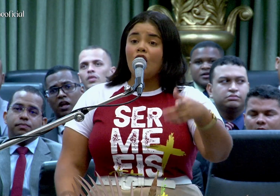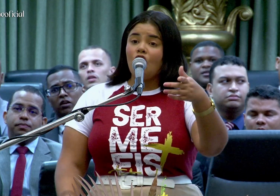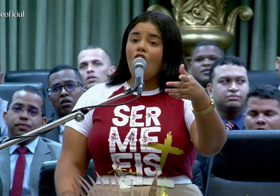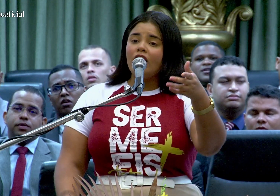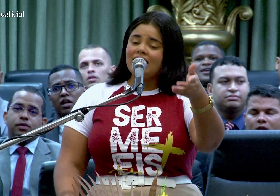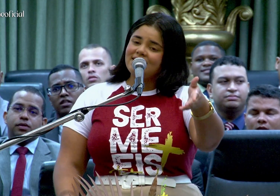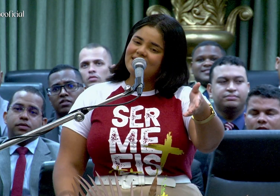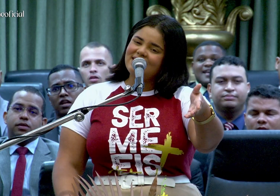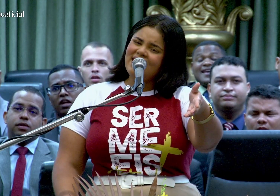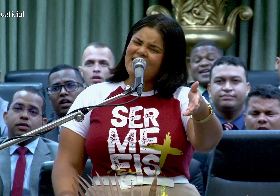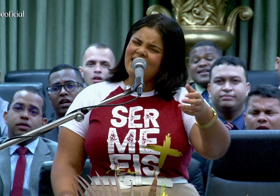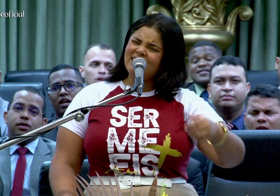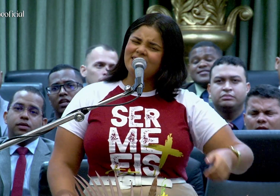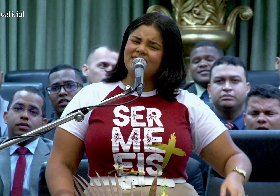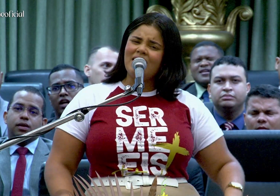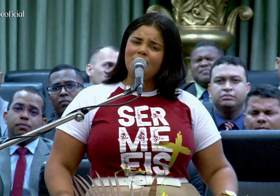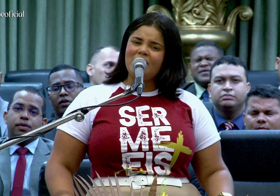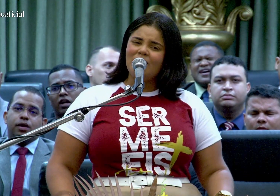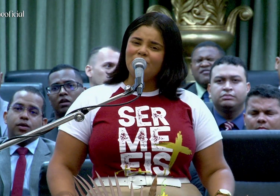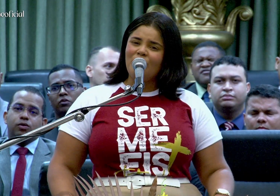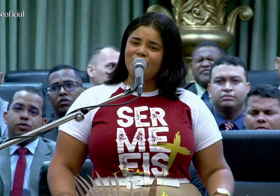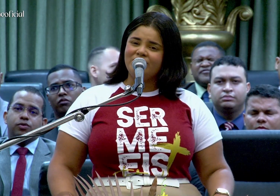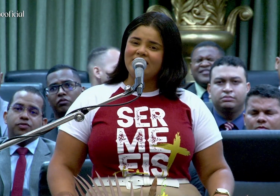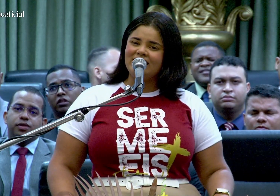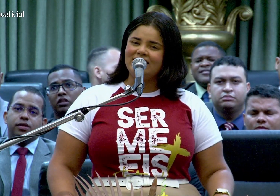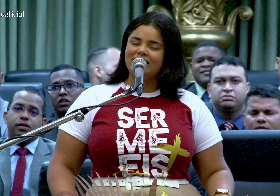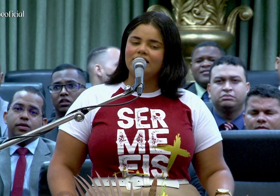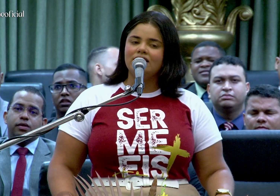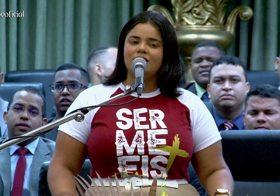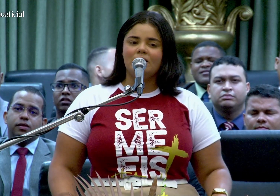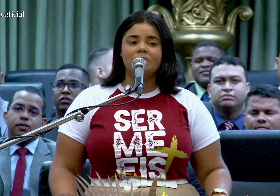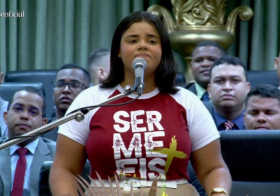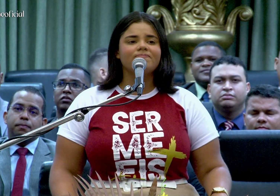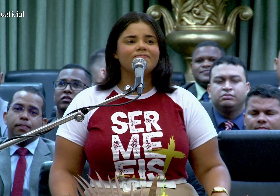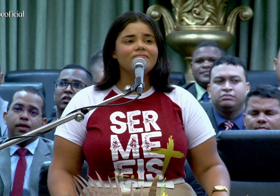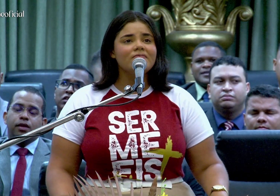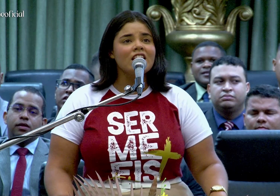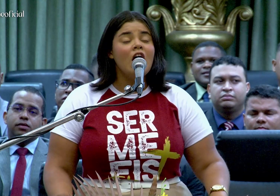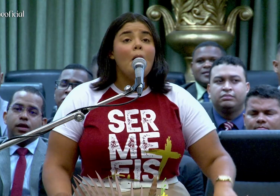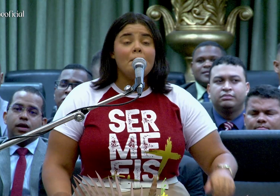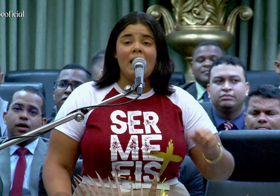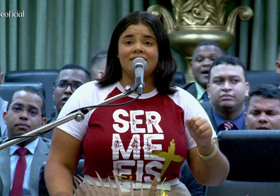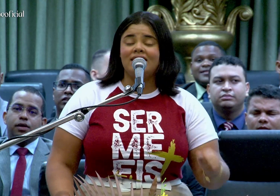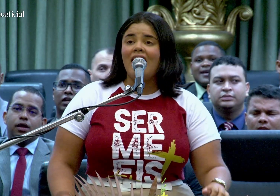jeito. Agora senta pra me ouvir.